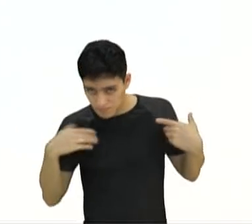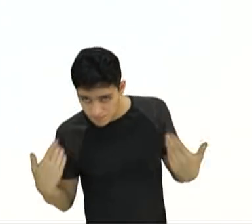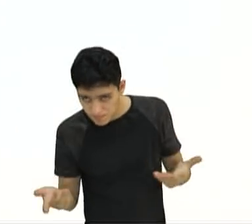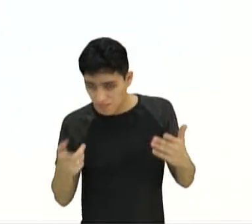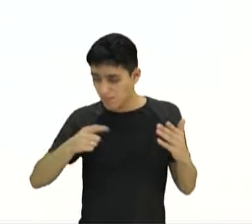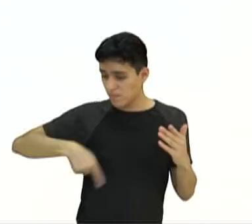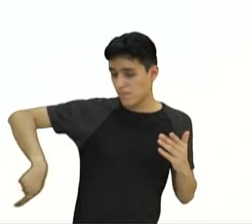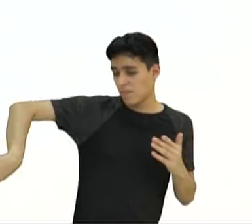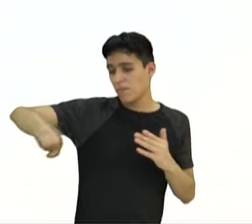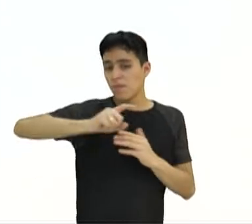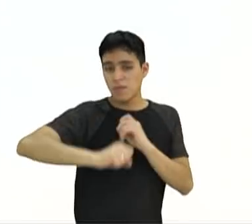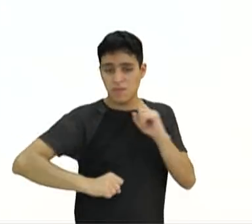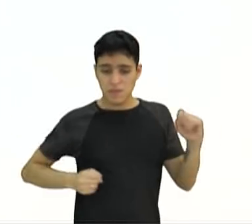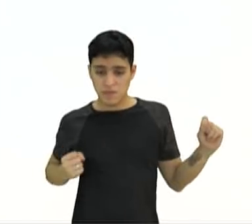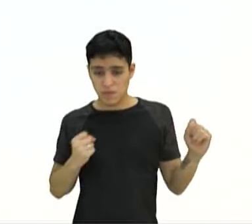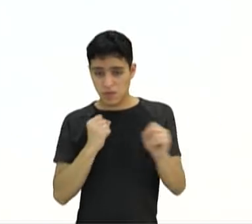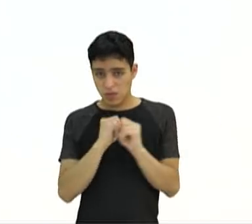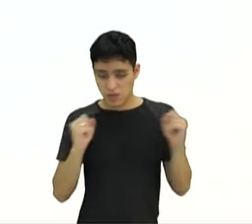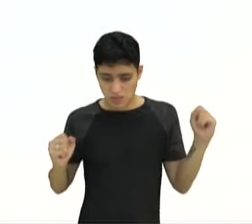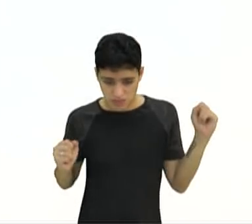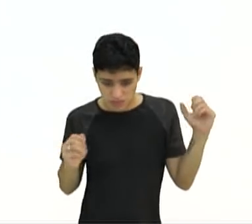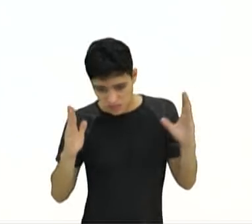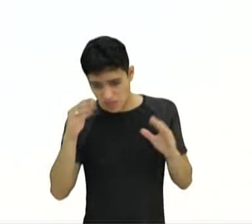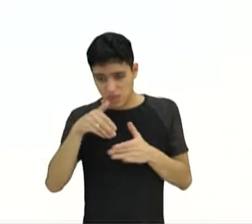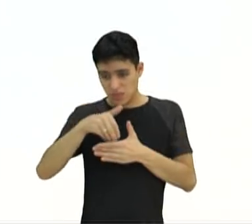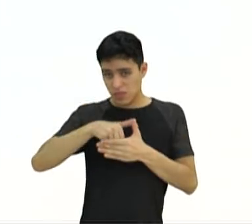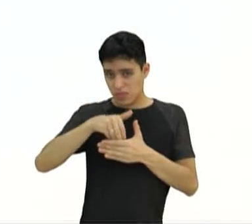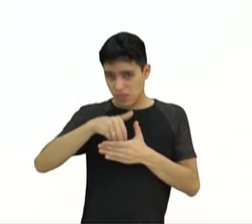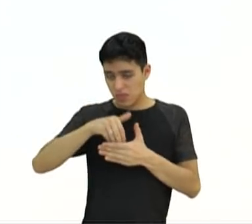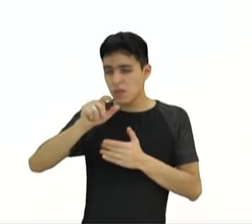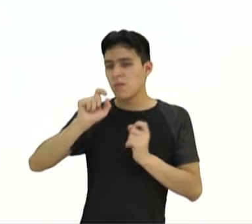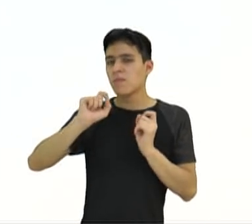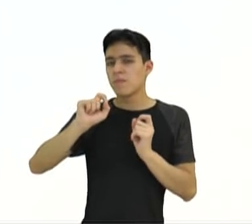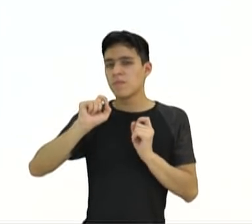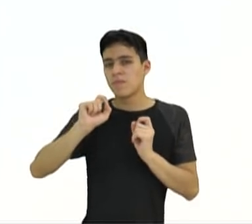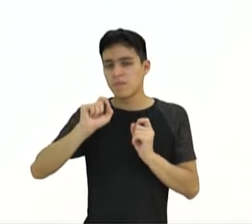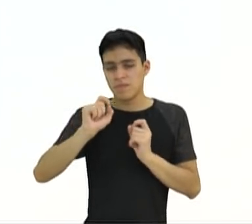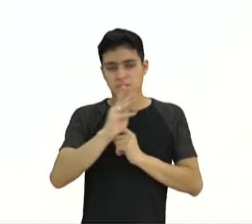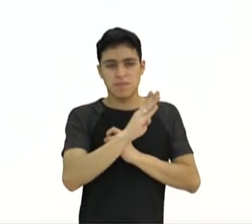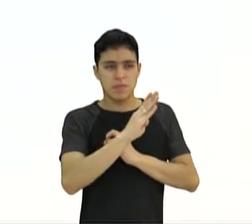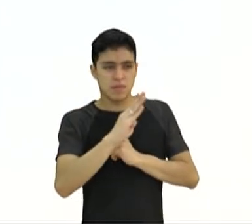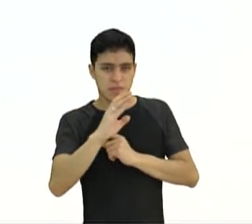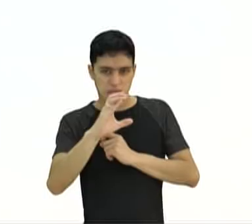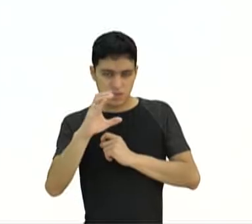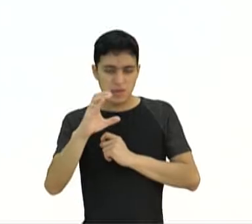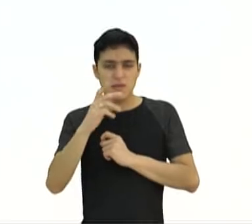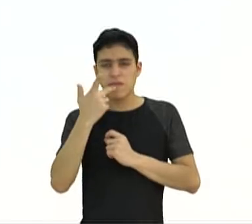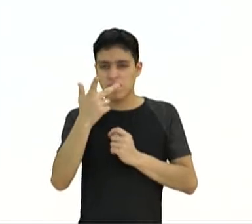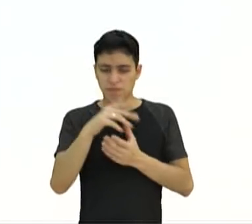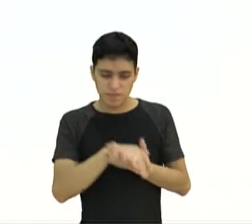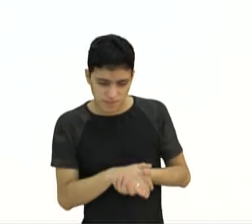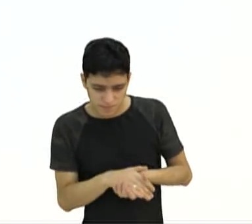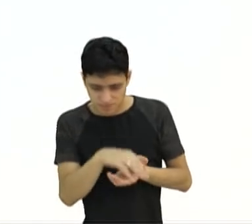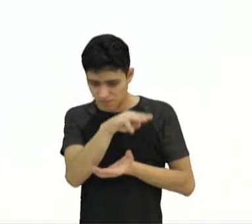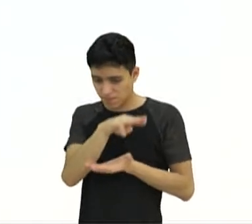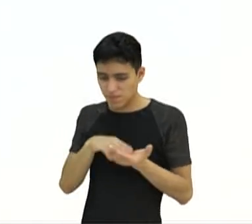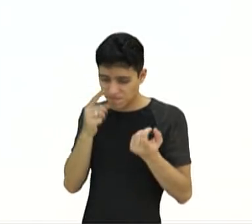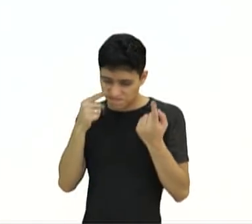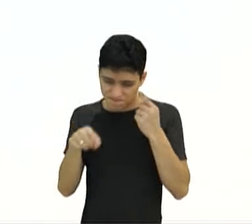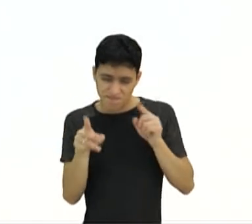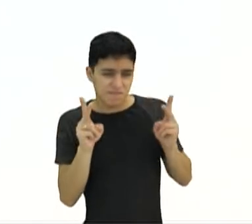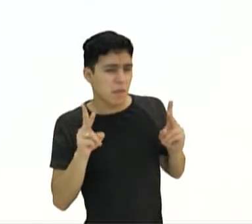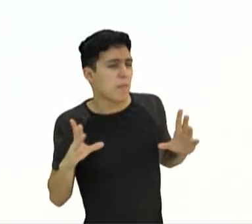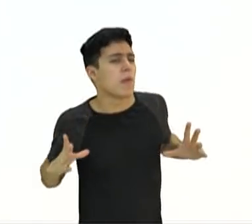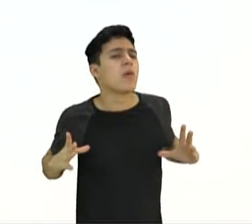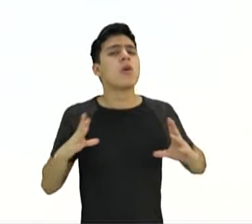em um ano eleitoral. Conta Zilioli à BBC Brasil. O método de checagem é o mesmo